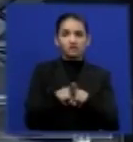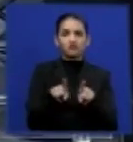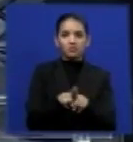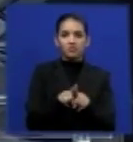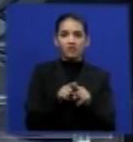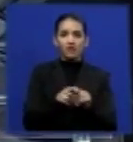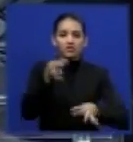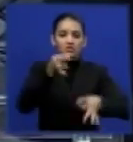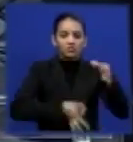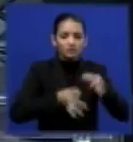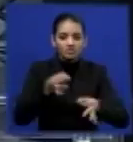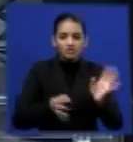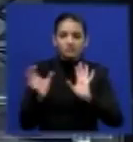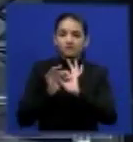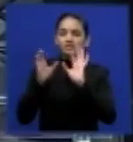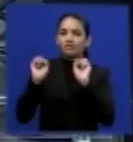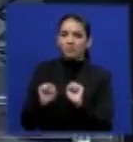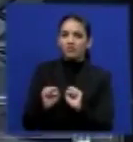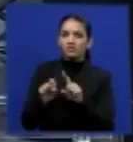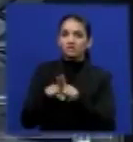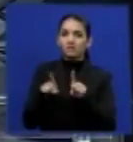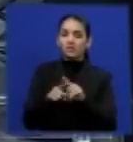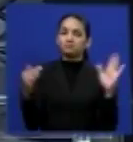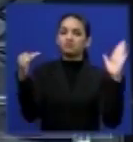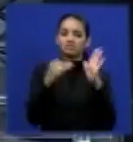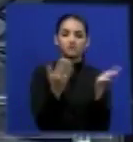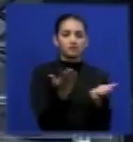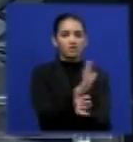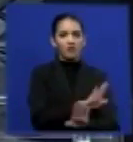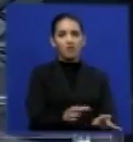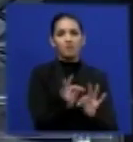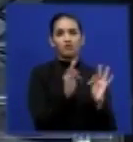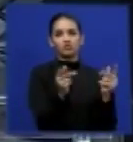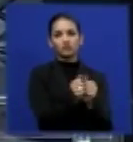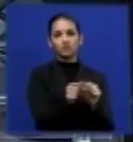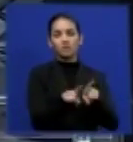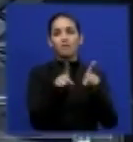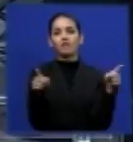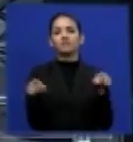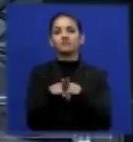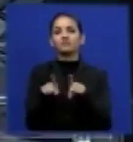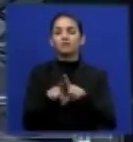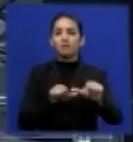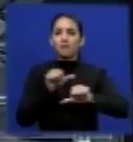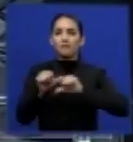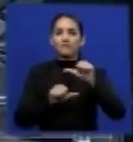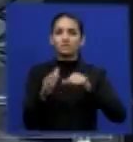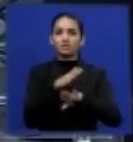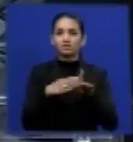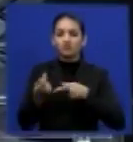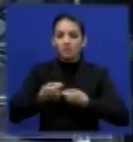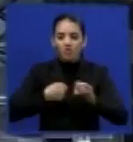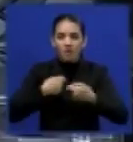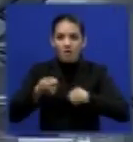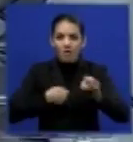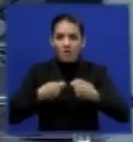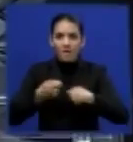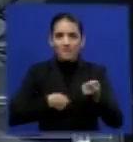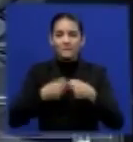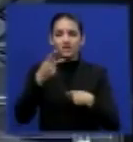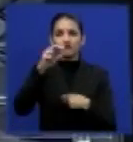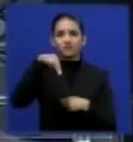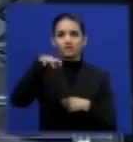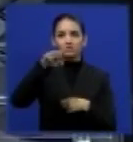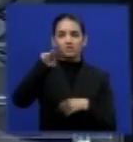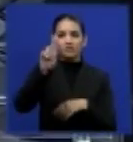decisões judiciais mas também ificar o regime de comércio de pneus reformados no âmbito